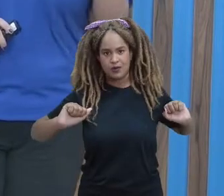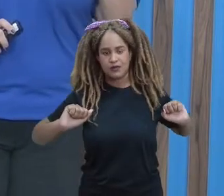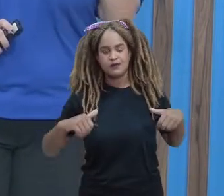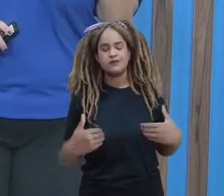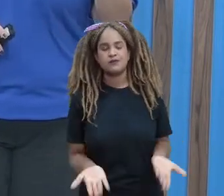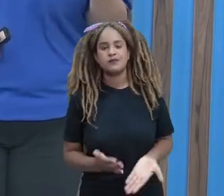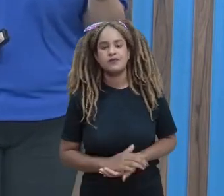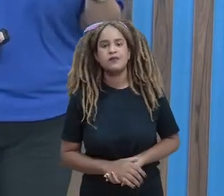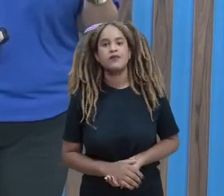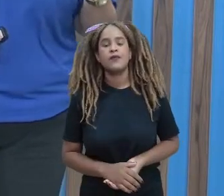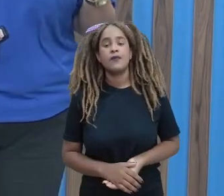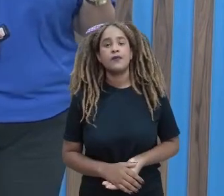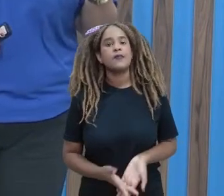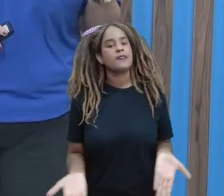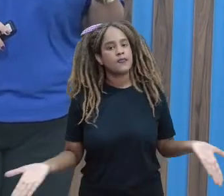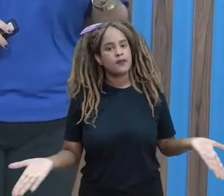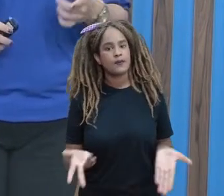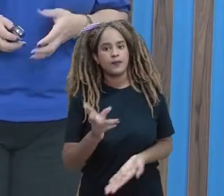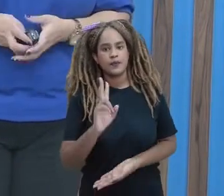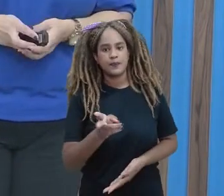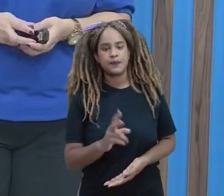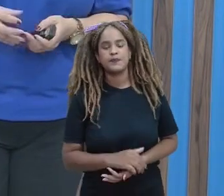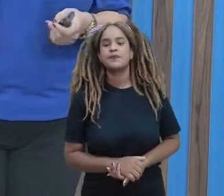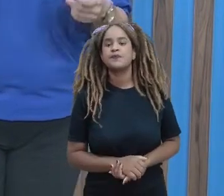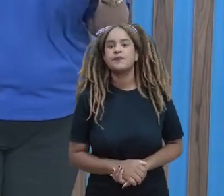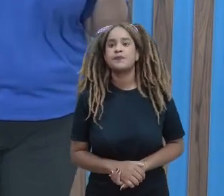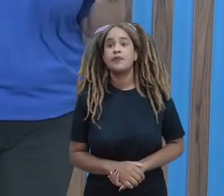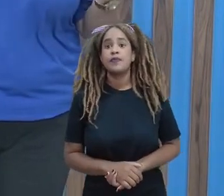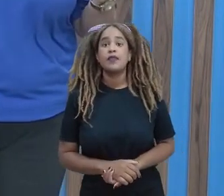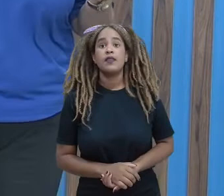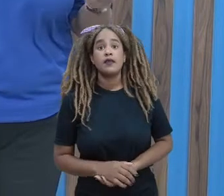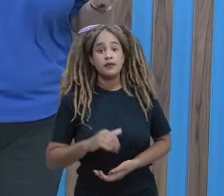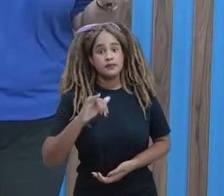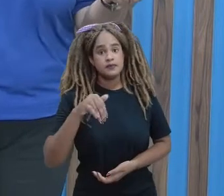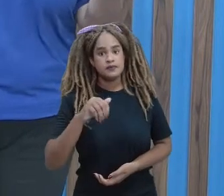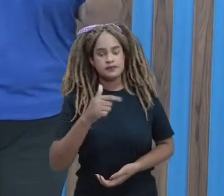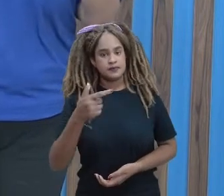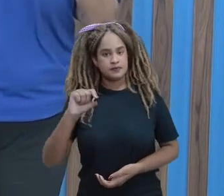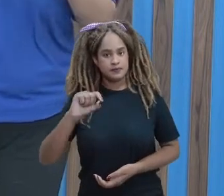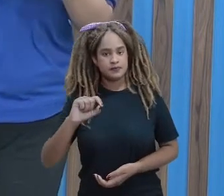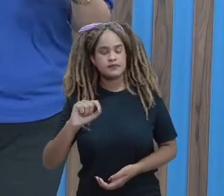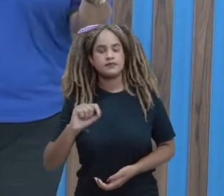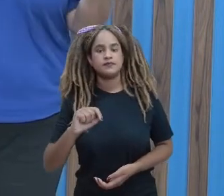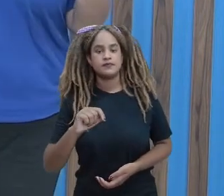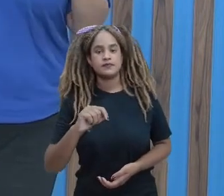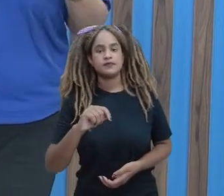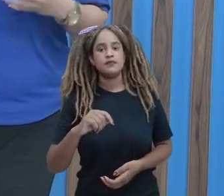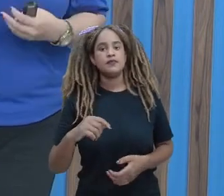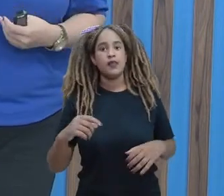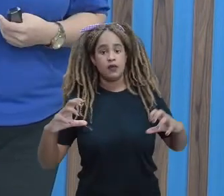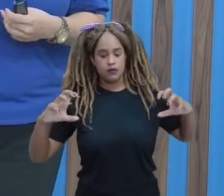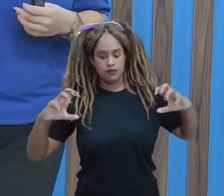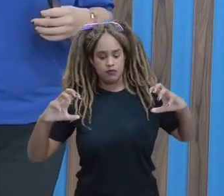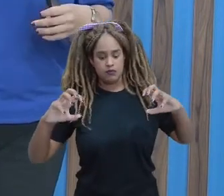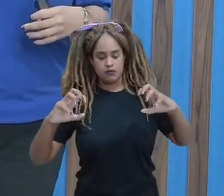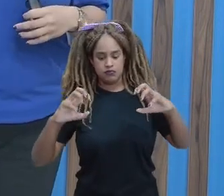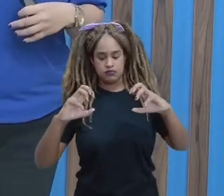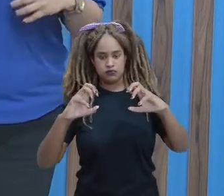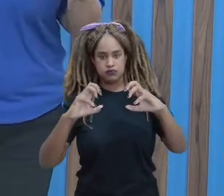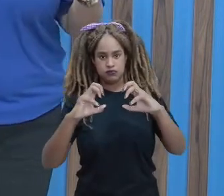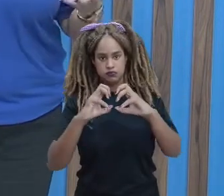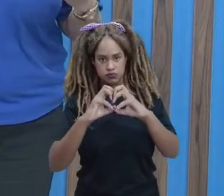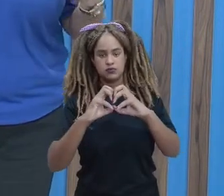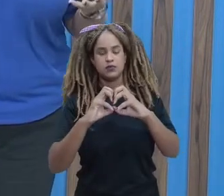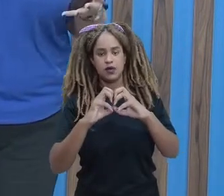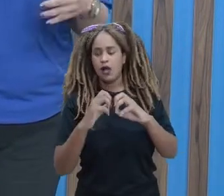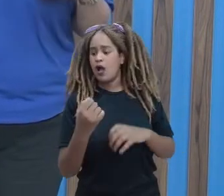Então, seguindo aqui, ó. Então, esses ímãs, né, eles atraem, têm essa capacidade de atrair